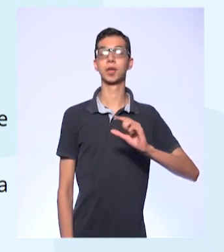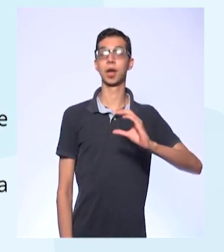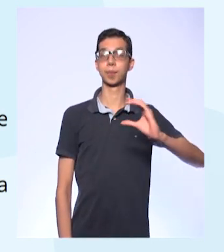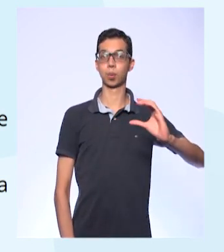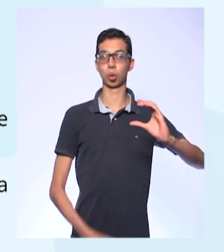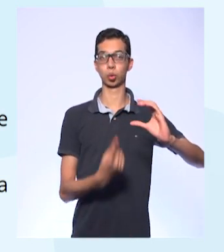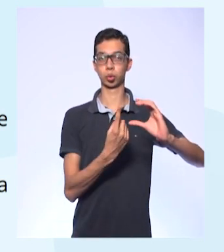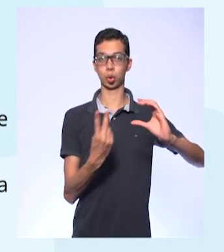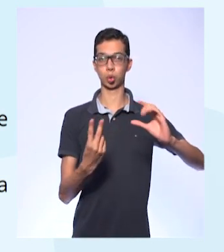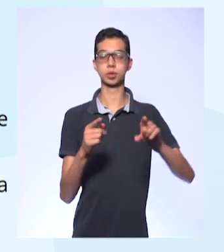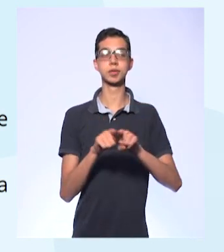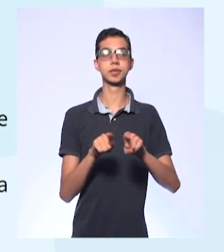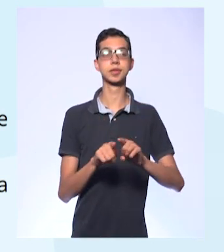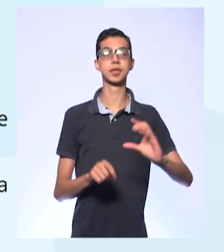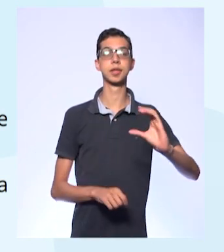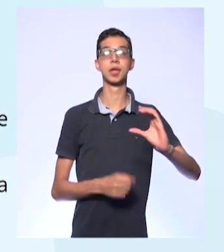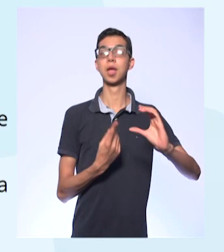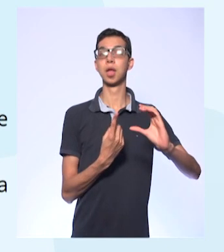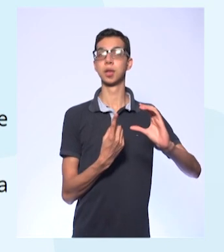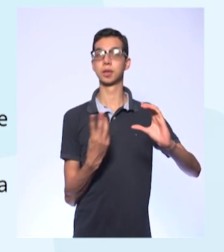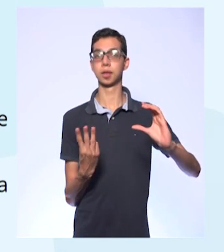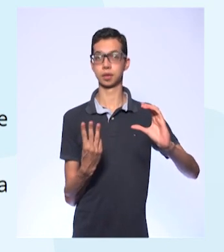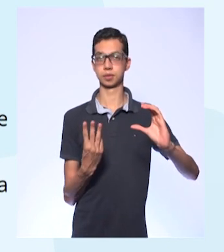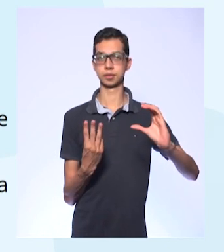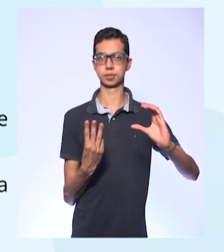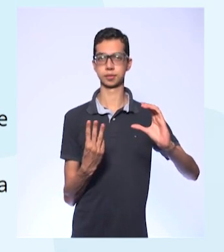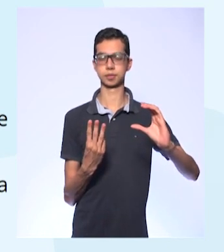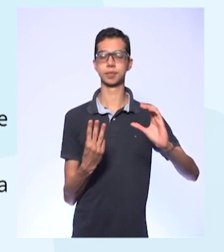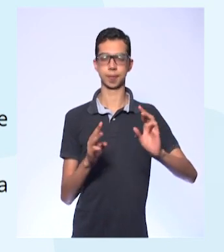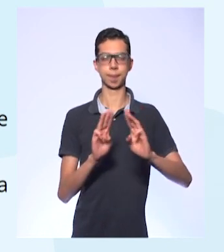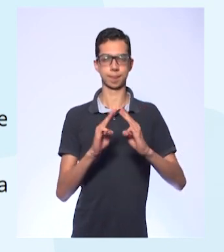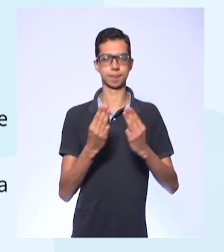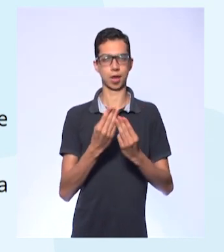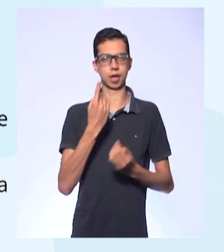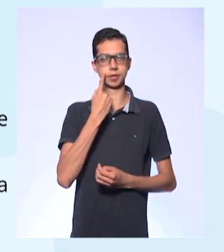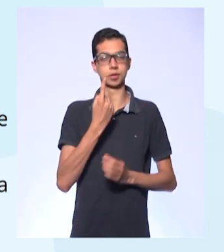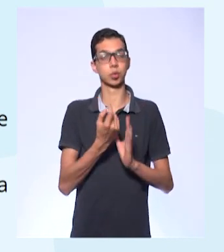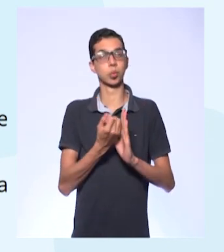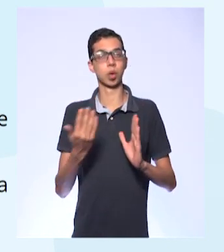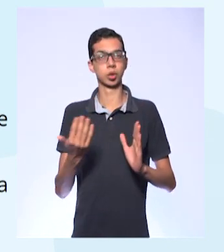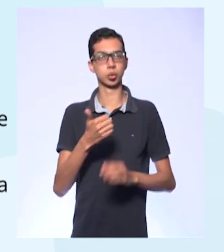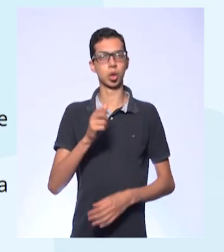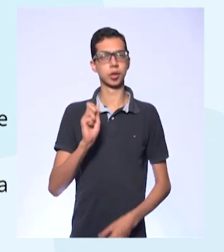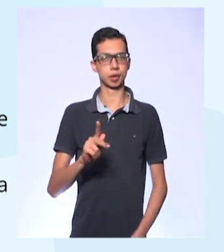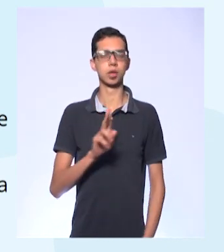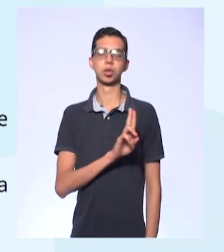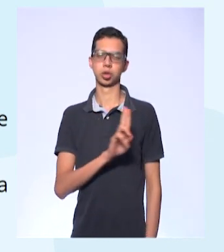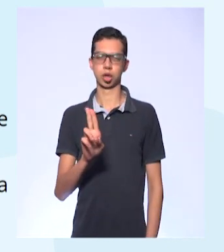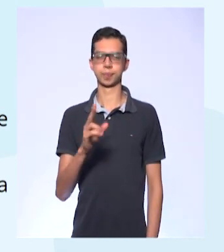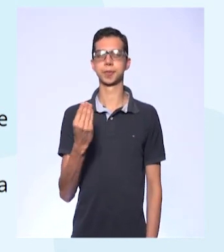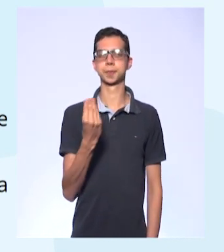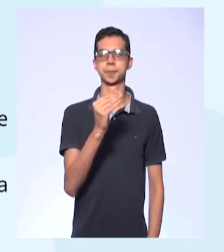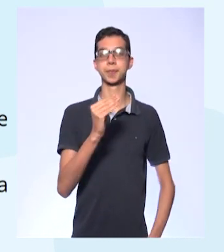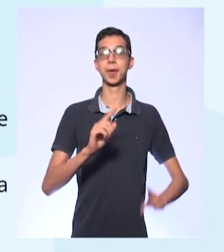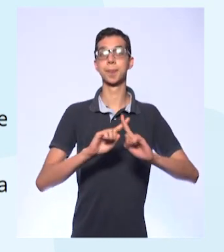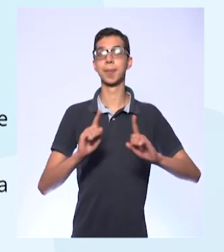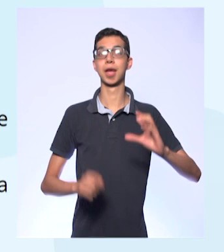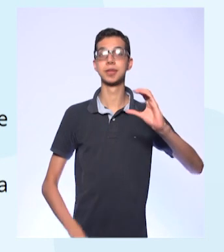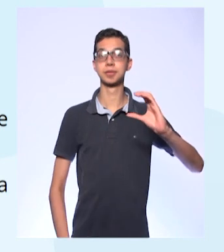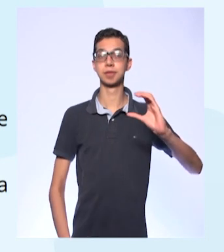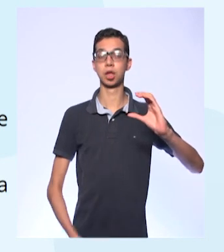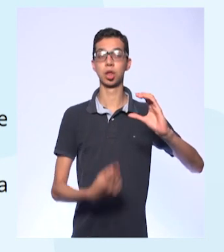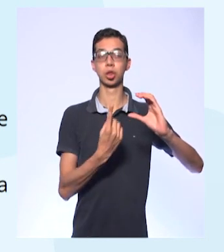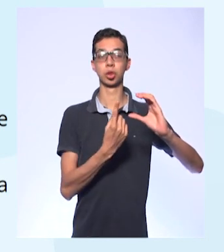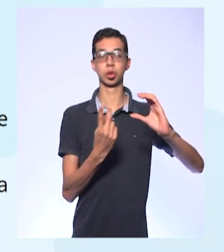e o carbono 13. Nós nomeamos a partir da sua massa, né? Só que o carbono 12 ele tem uma